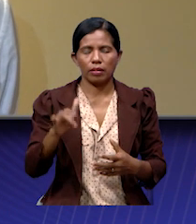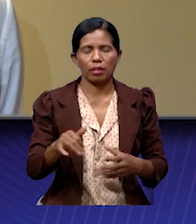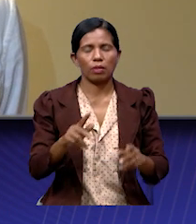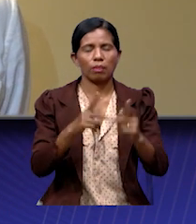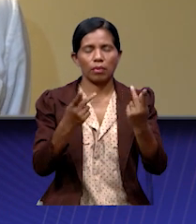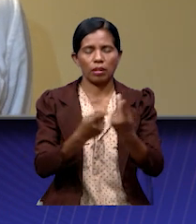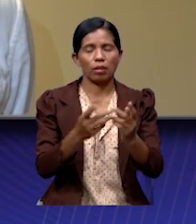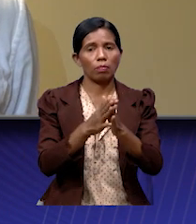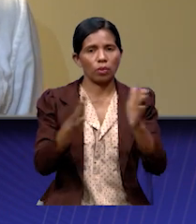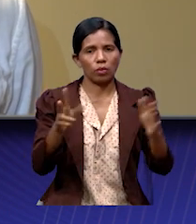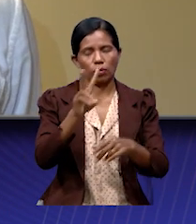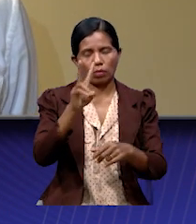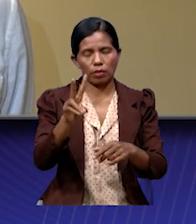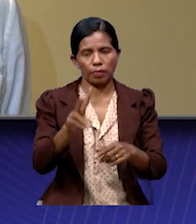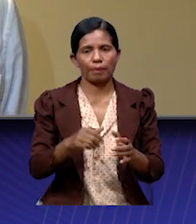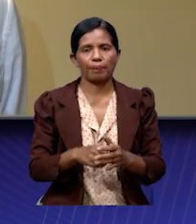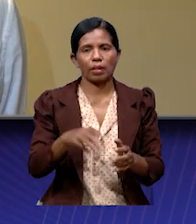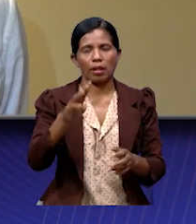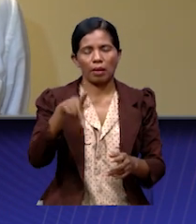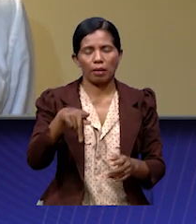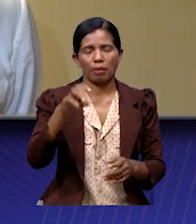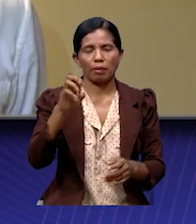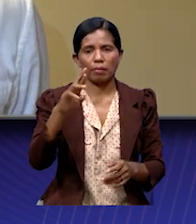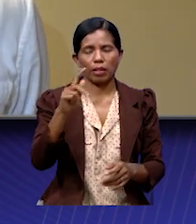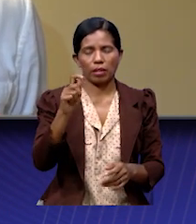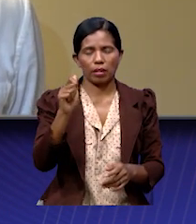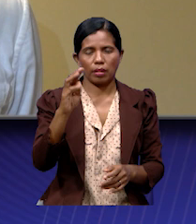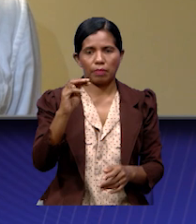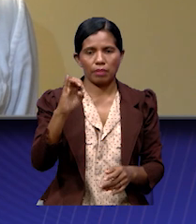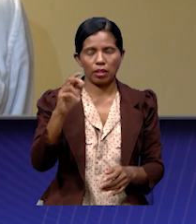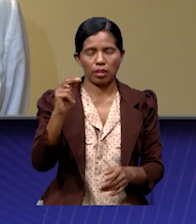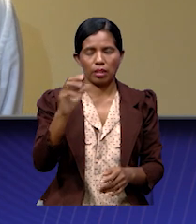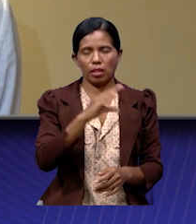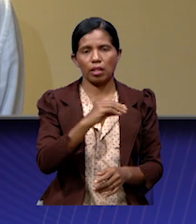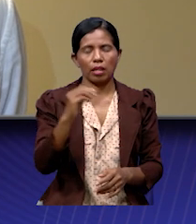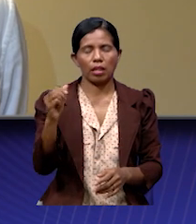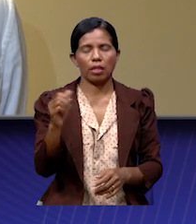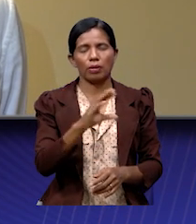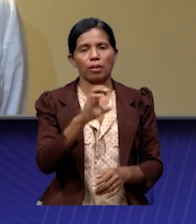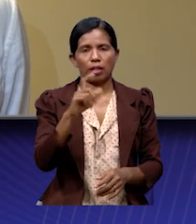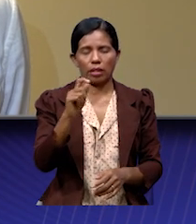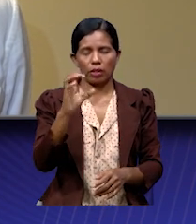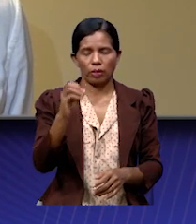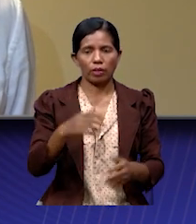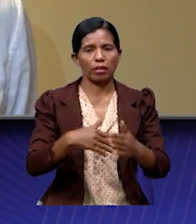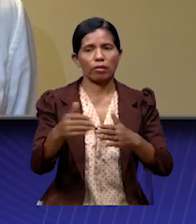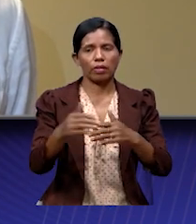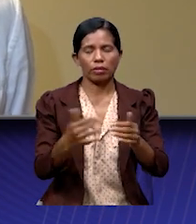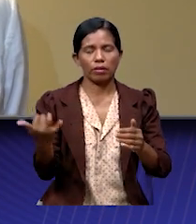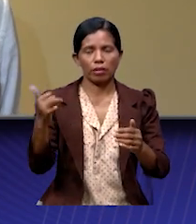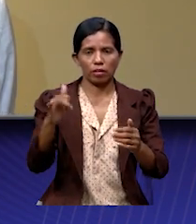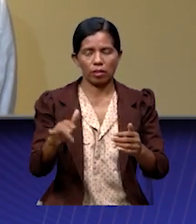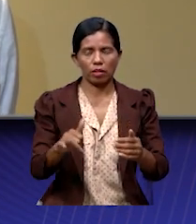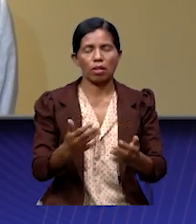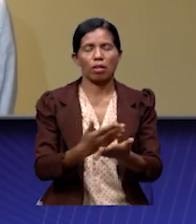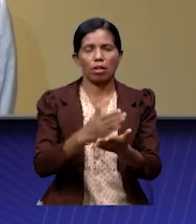rua makalo Pertamina ho eto depende sinen rua ne ho la mina ho falling ida ne be sinen rua